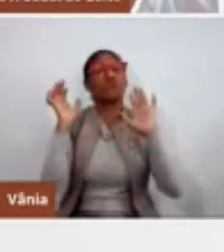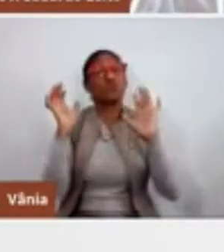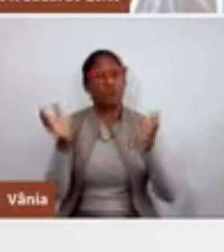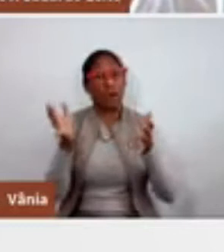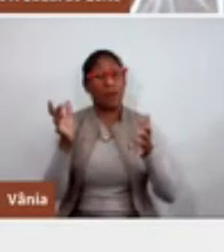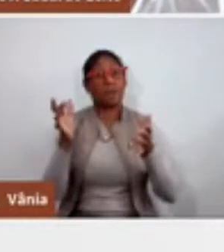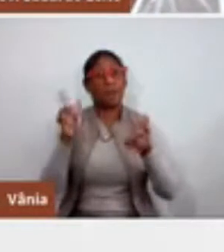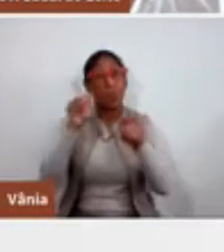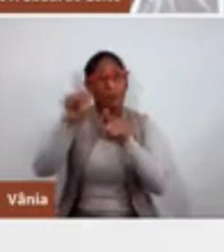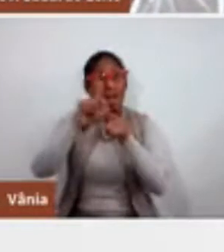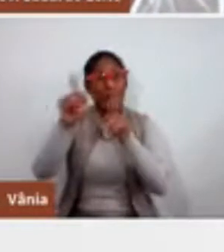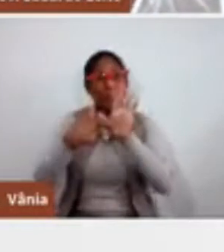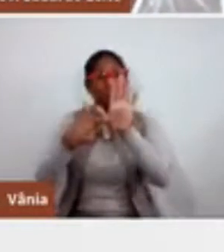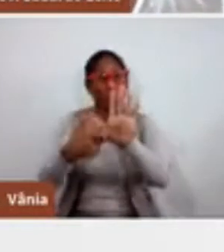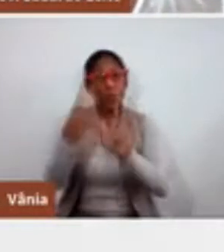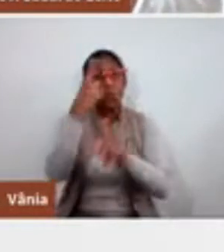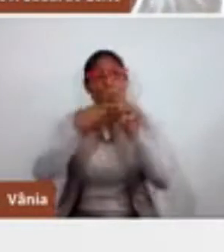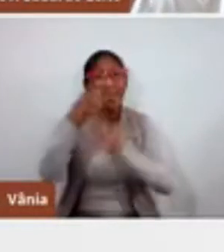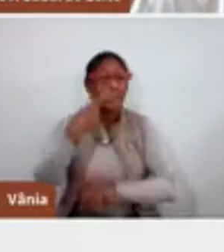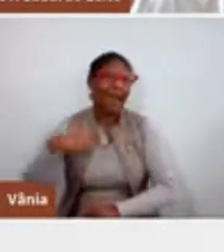gráfico, há cerca de um mês atrás,